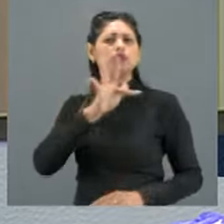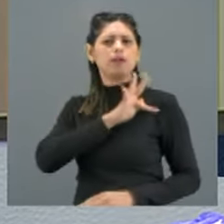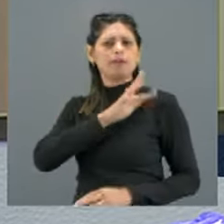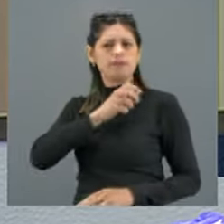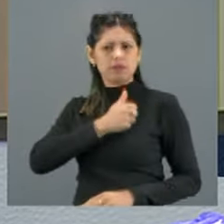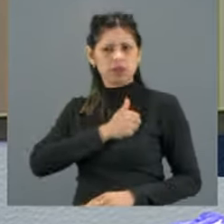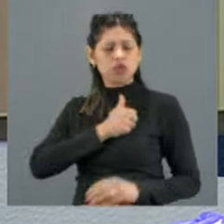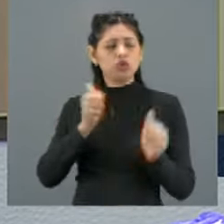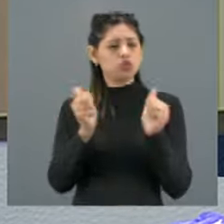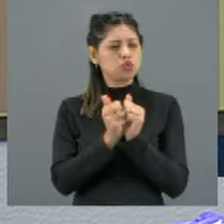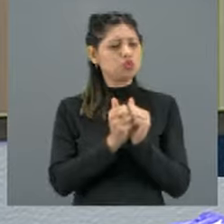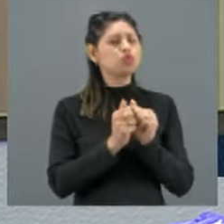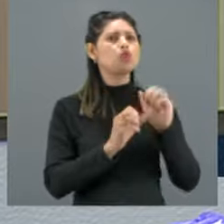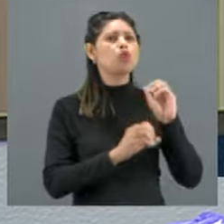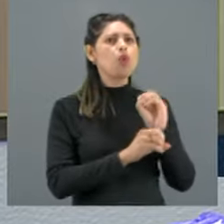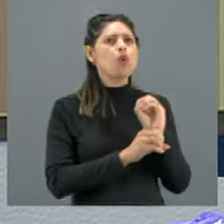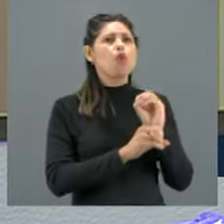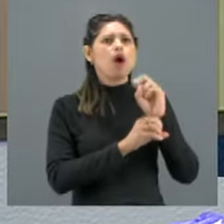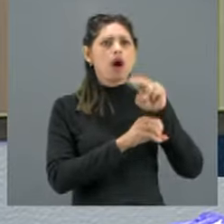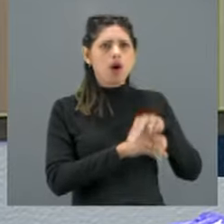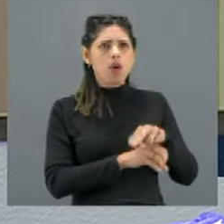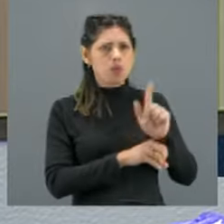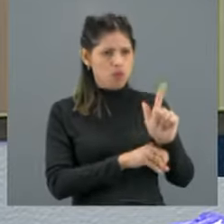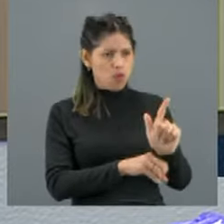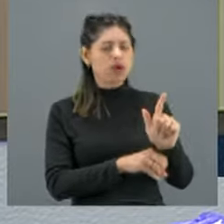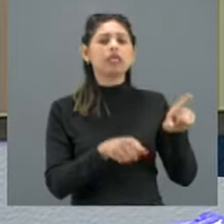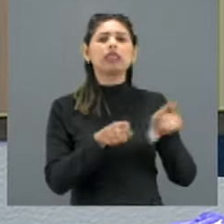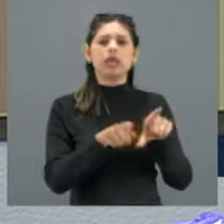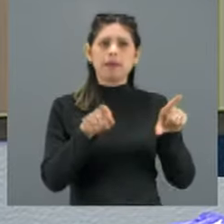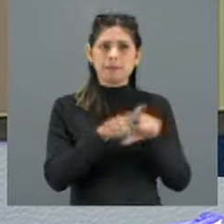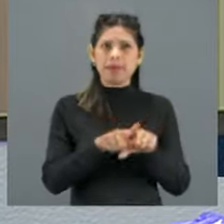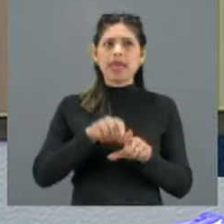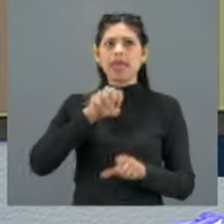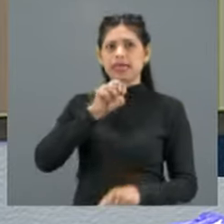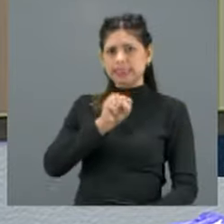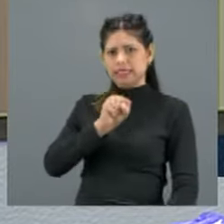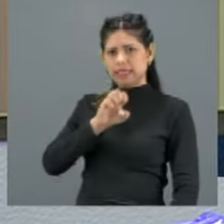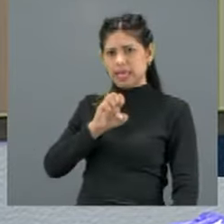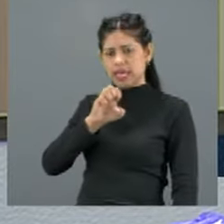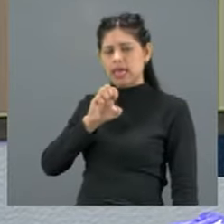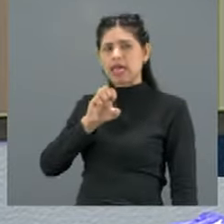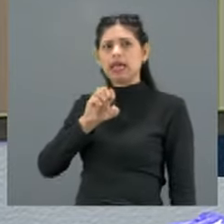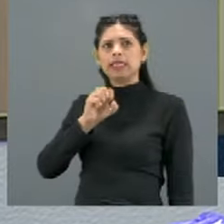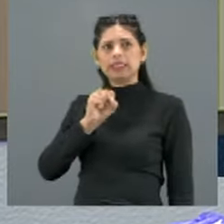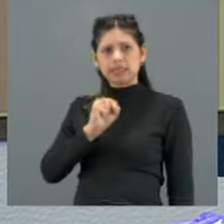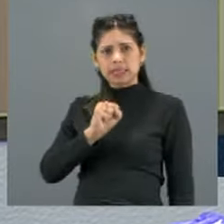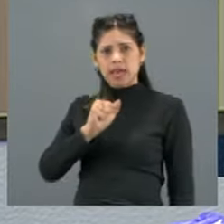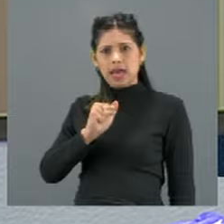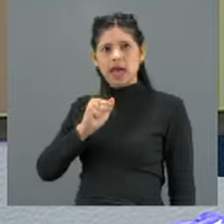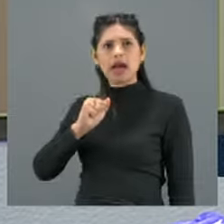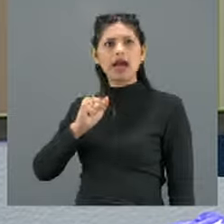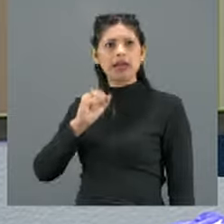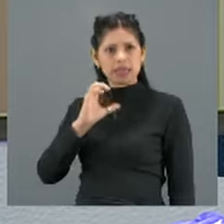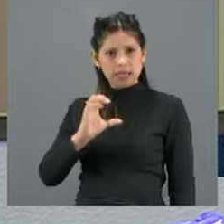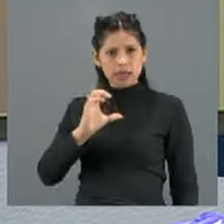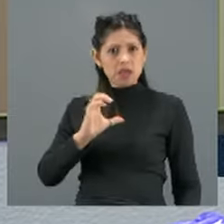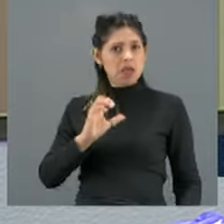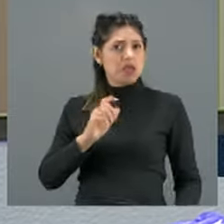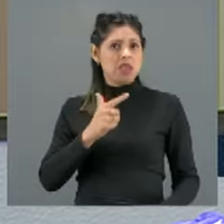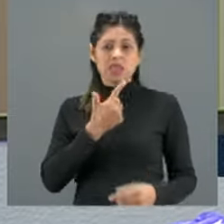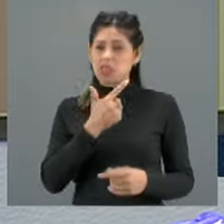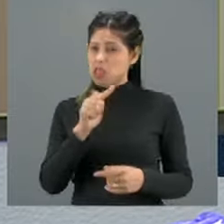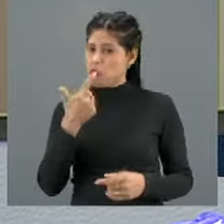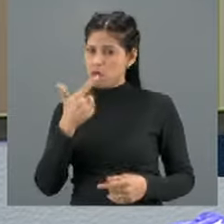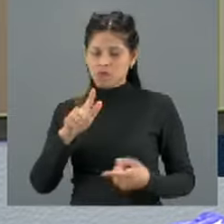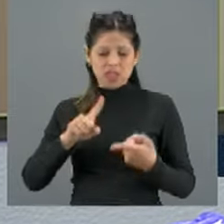a ONG e também CESAI, Secretaria de Saúde Indígena. Não tem medicamento dentro